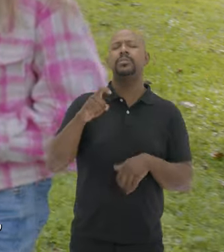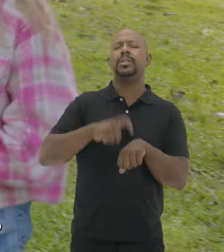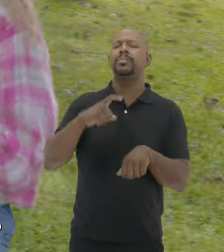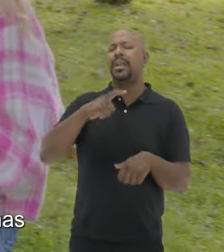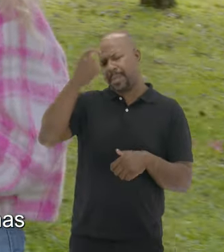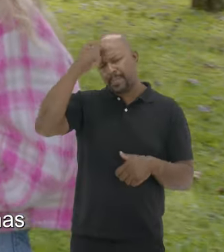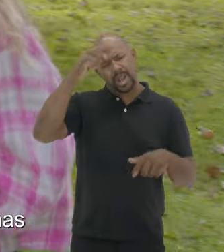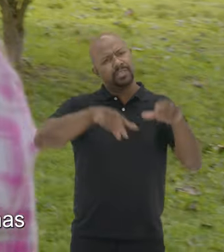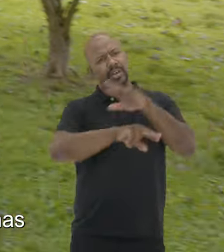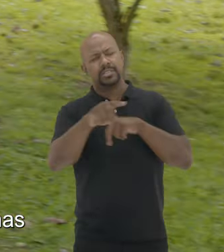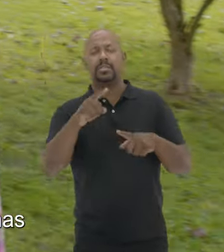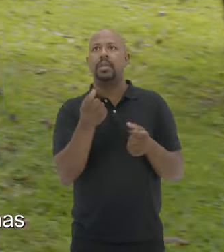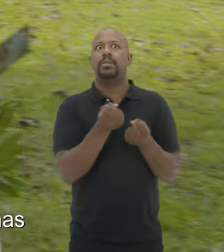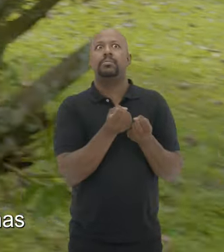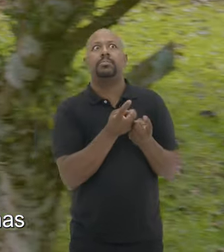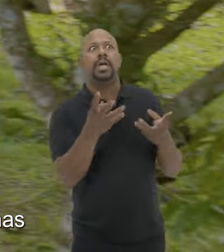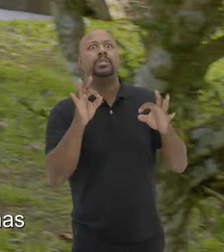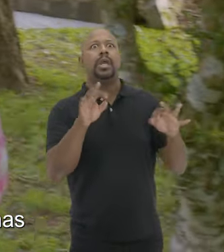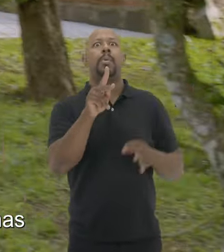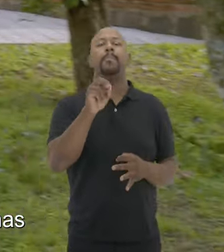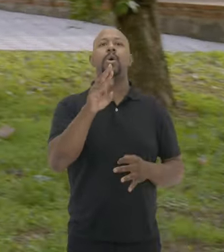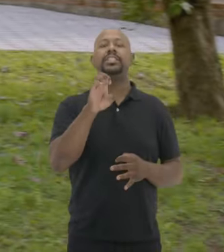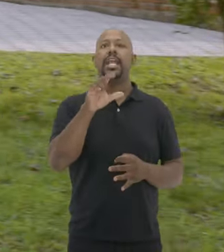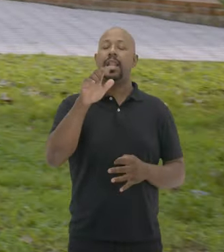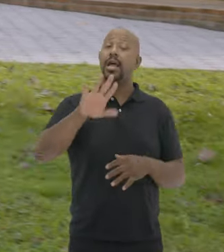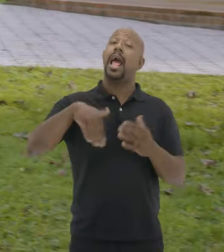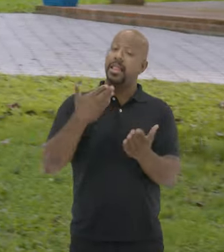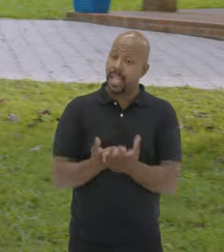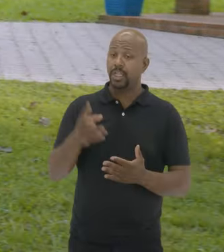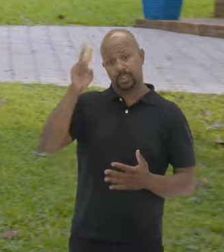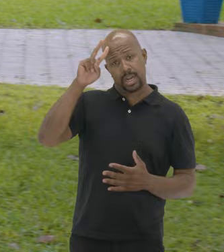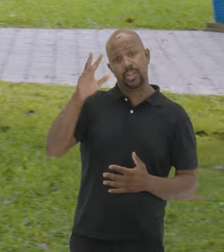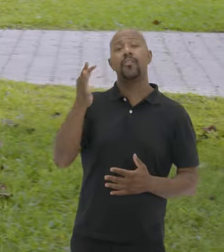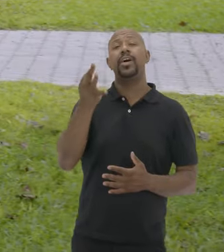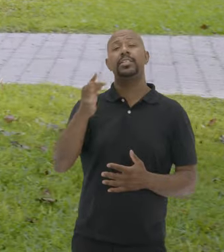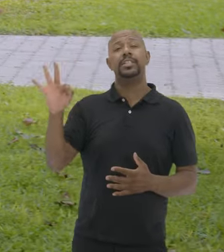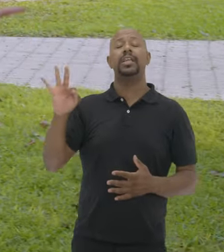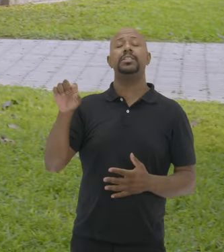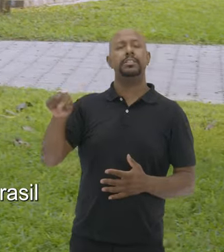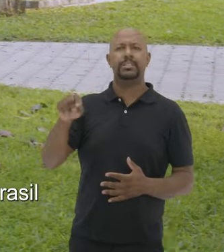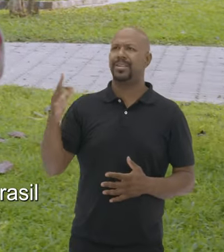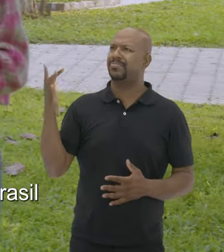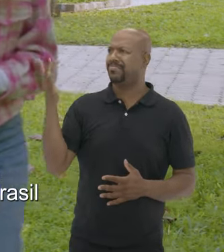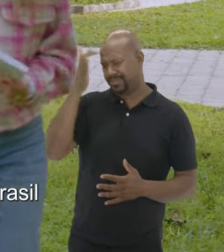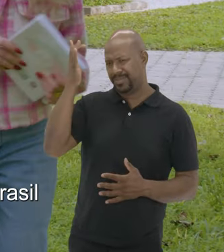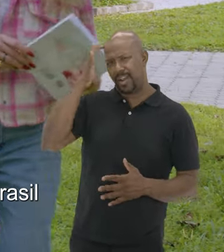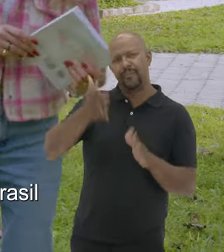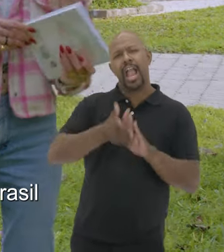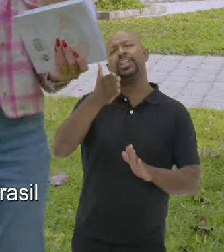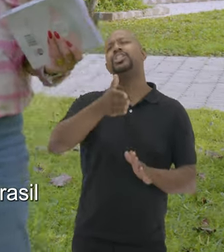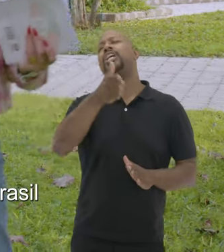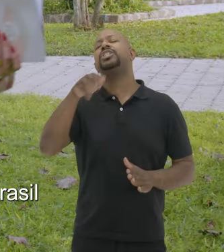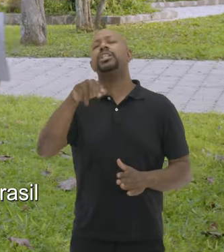de diferentes formas desde uma coleção ímpar de porcelanas até a história do francês Olga Santuário um viajante